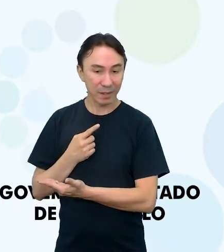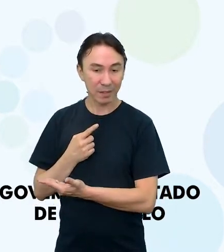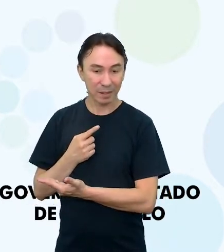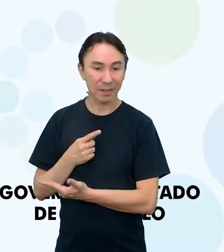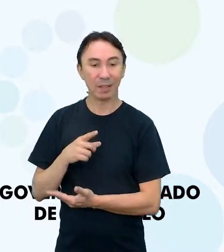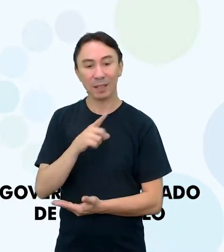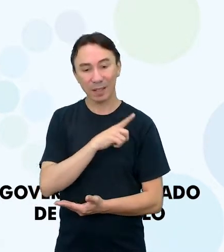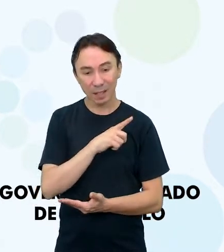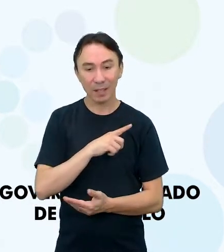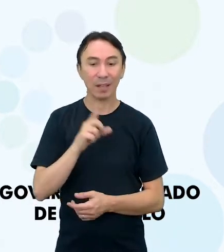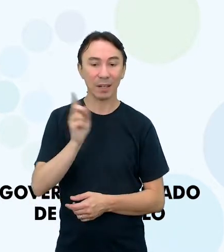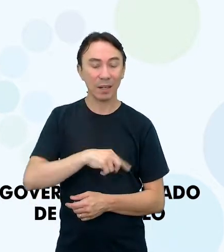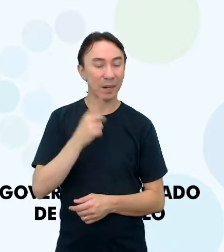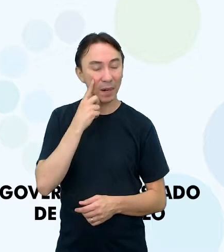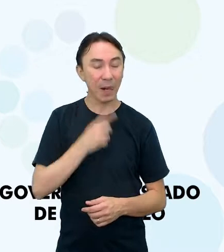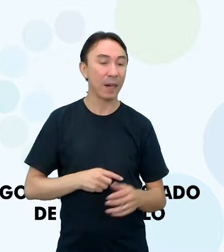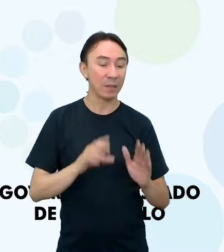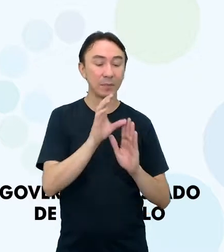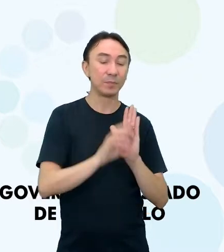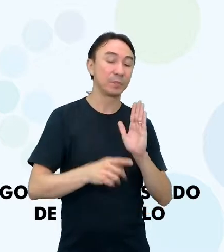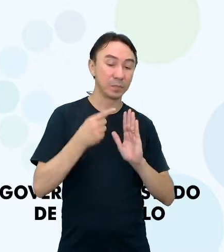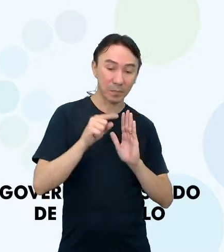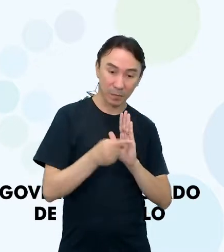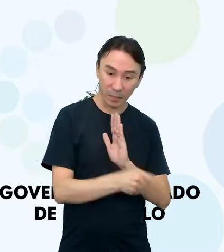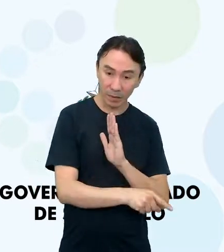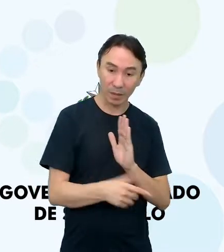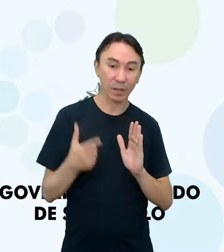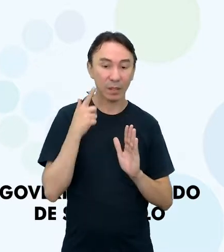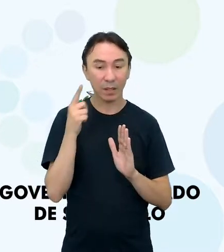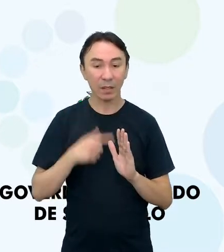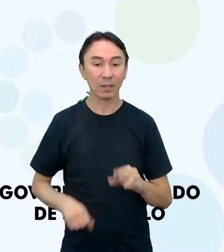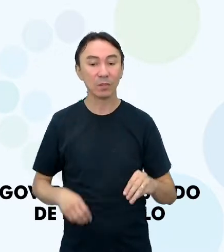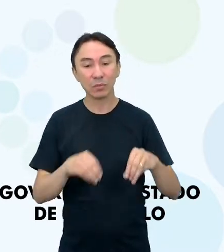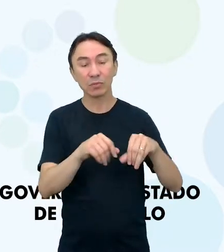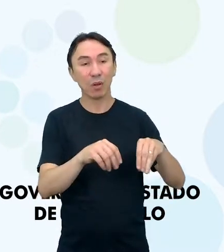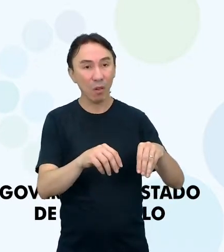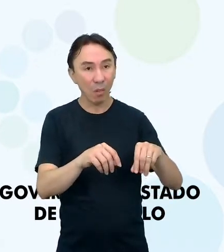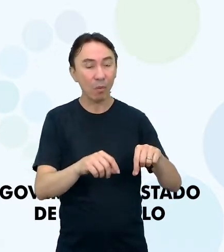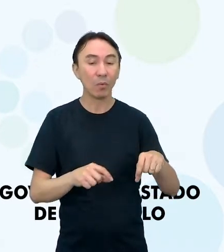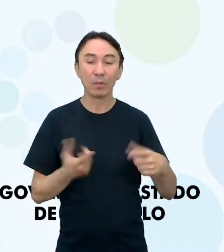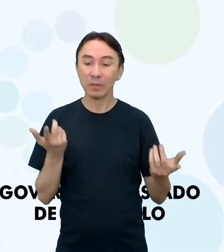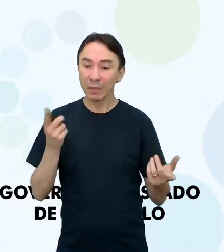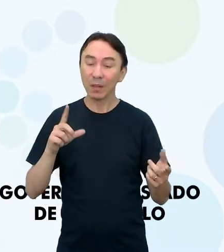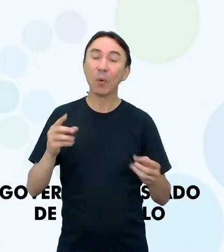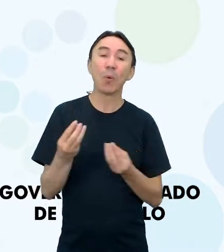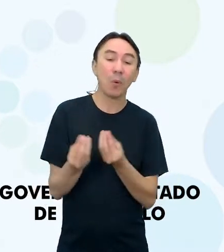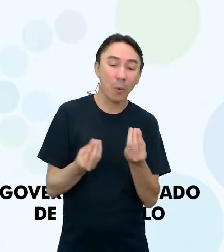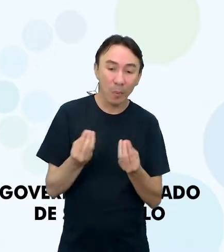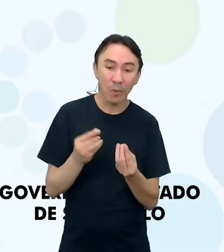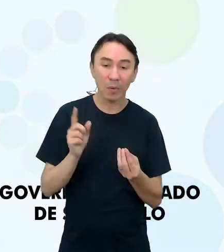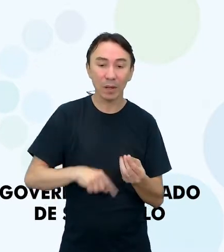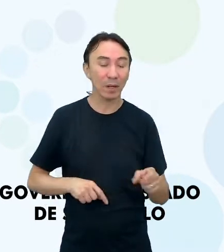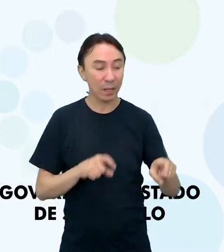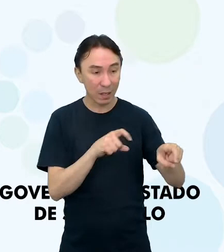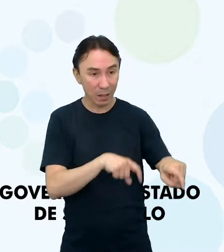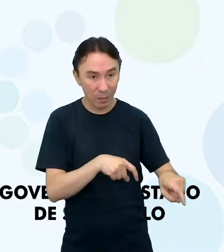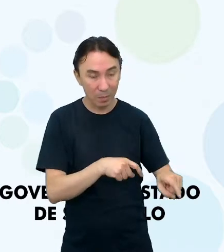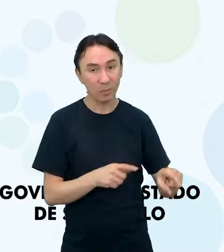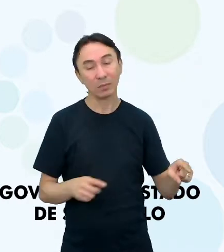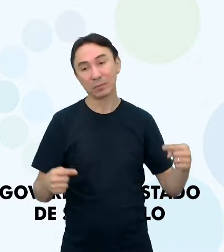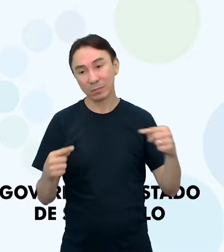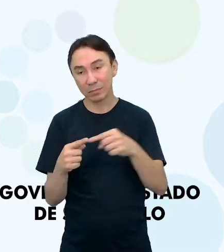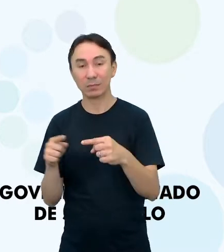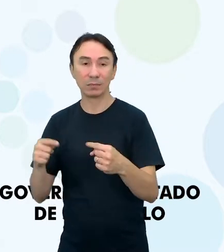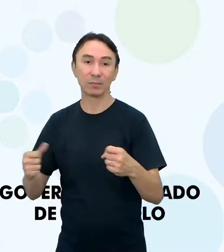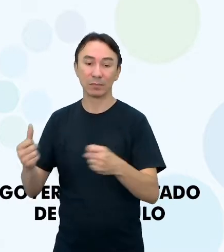do solo, do campo à cidade. Então, hoje nós vamos falar sobre a constituição do solo. Esse será o